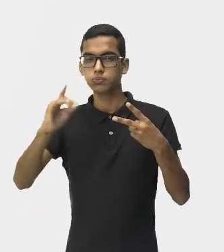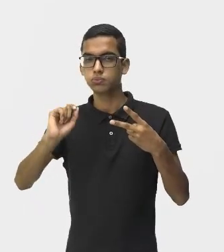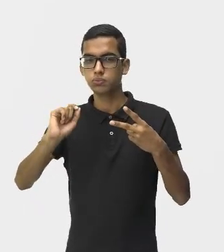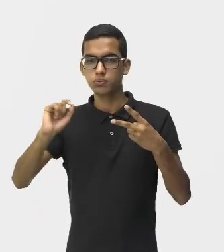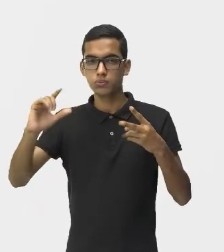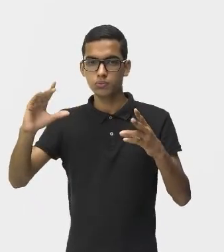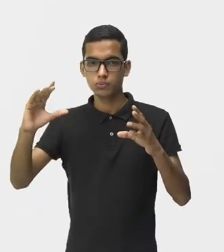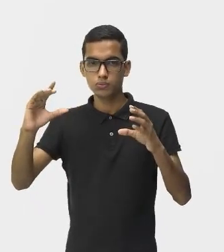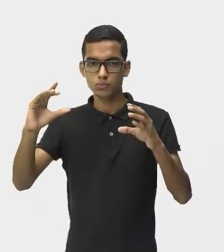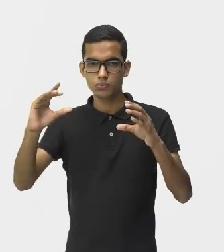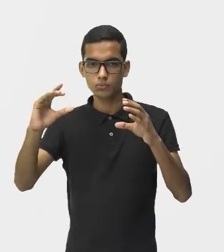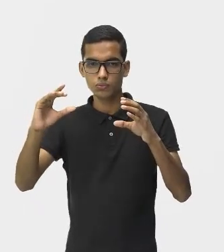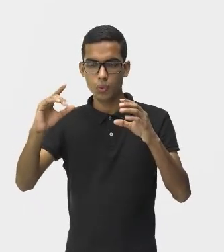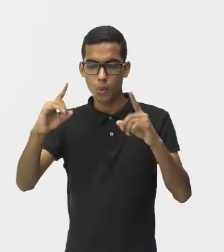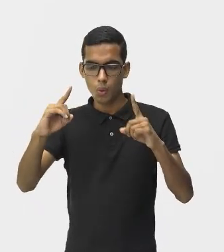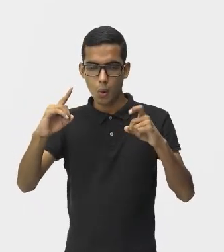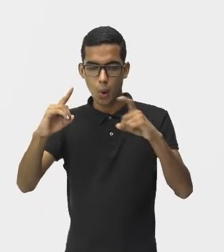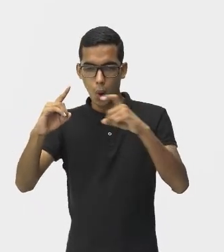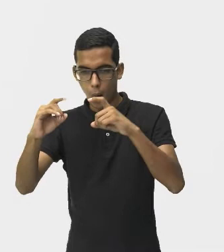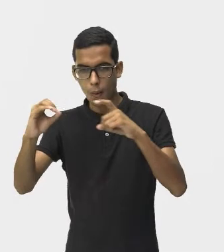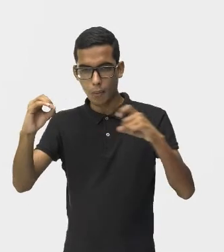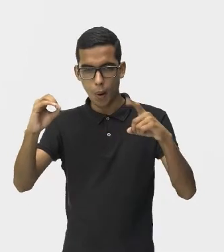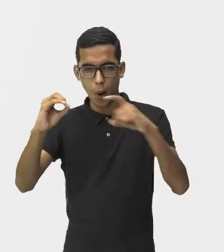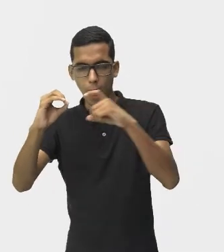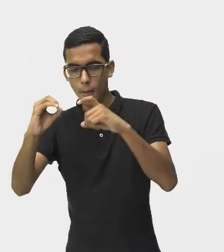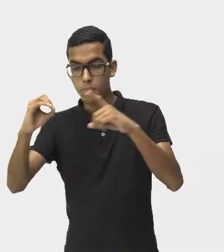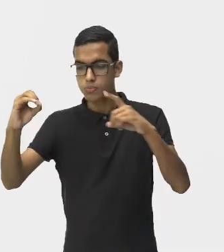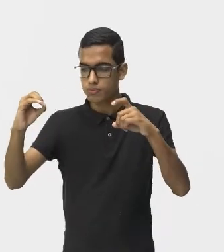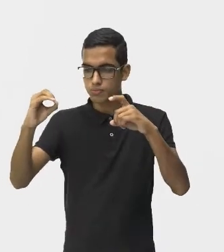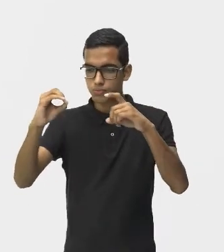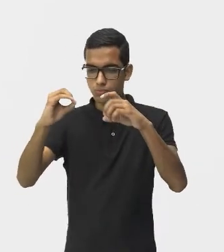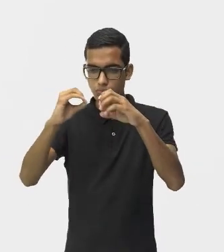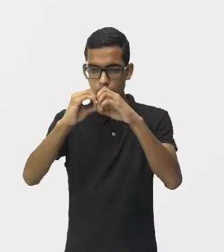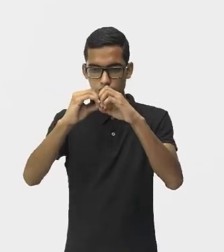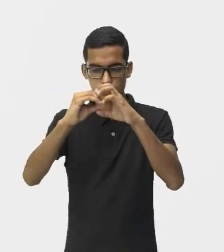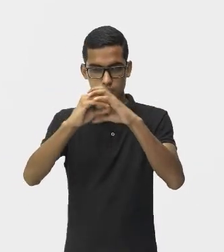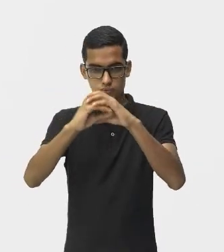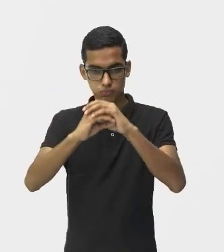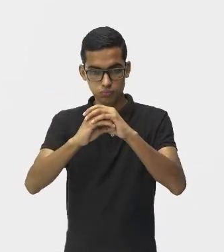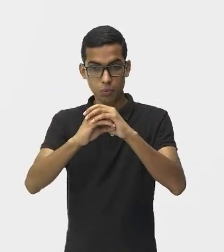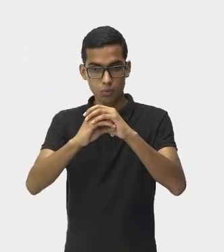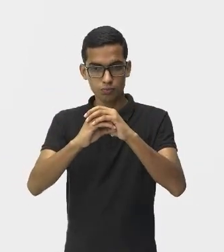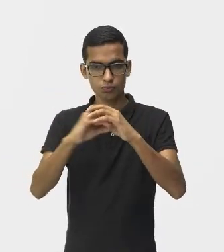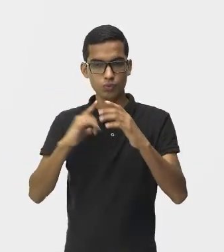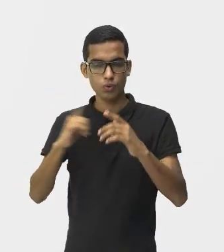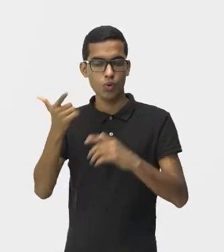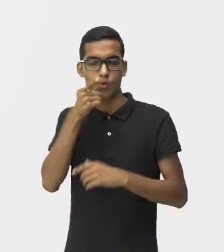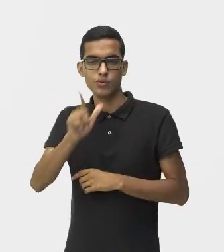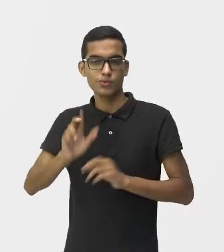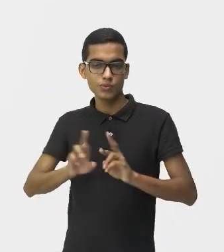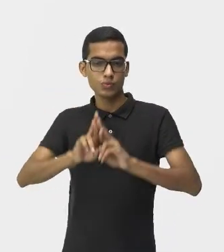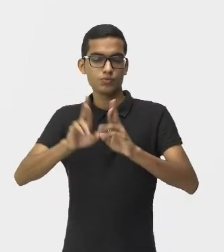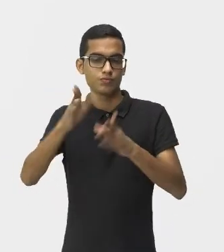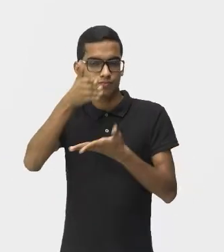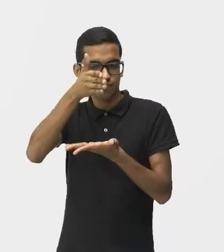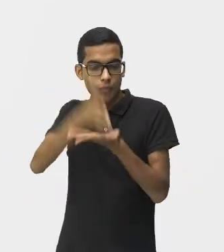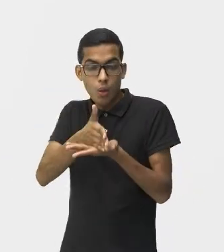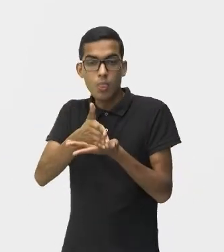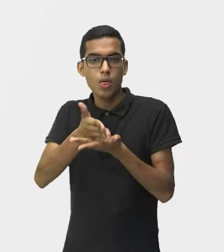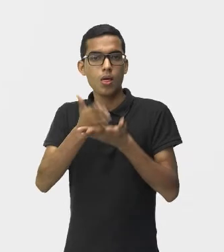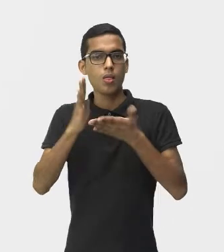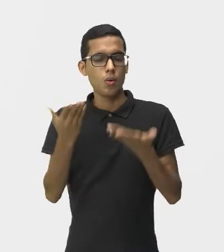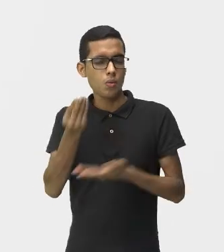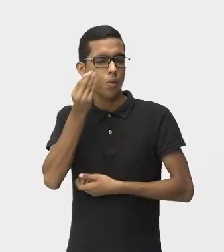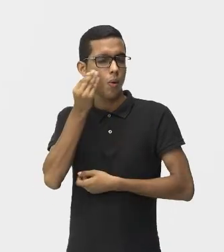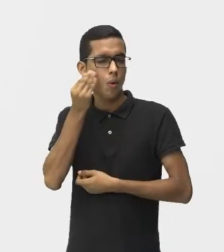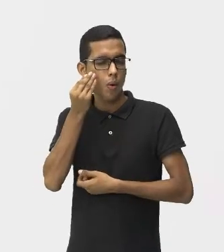23. Então essa meiose ela aconteceu de forma errada, né? Ela não dividiu ali a metade dos cromossomos. E aí a gente observa, né, que a